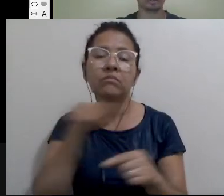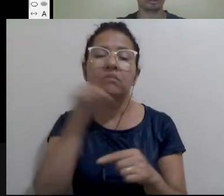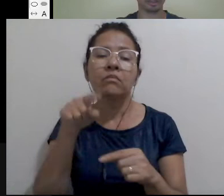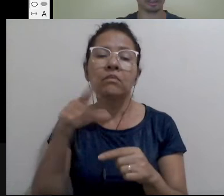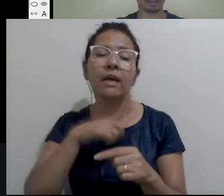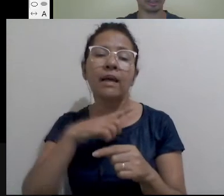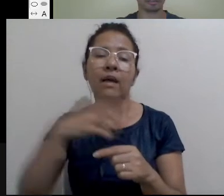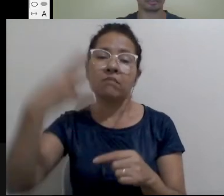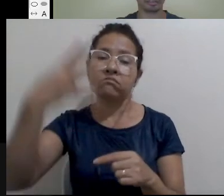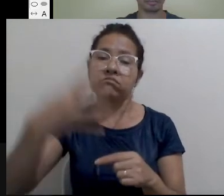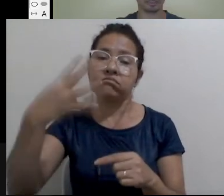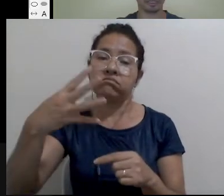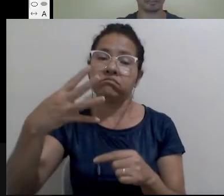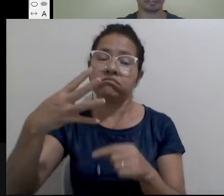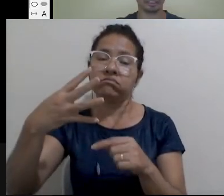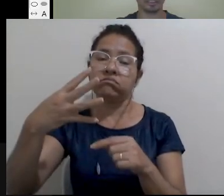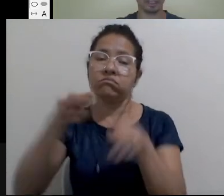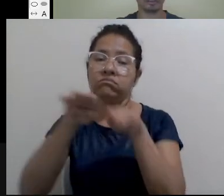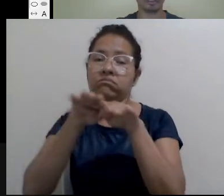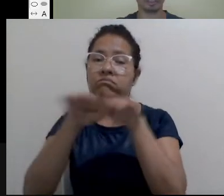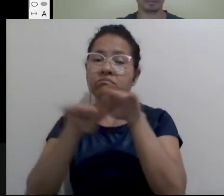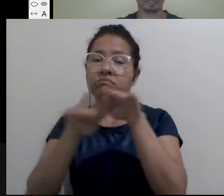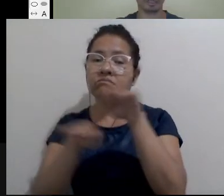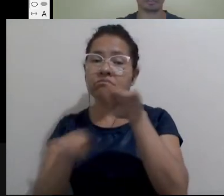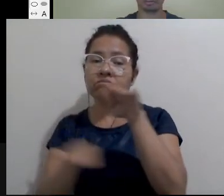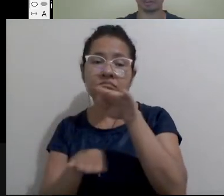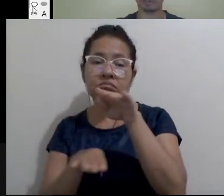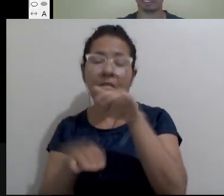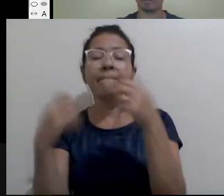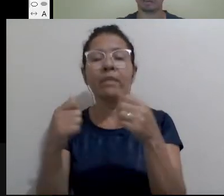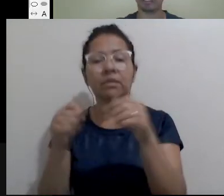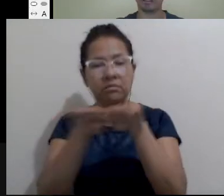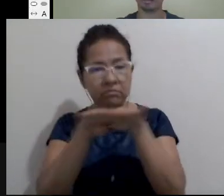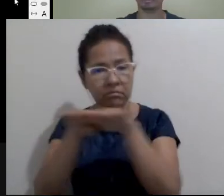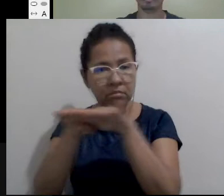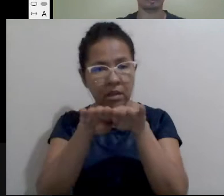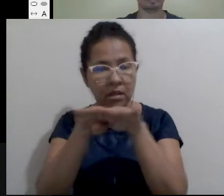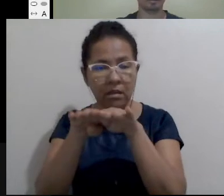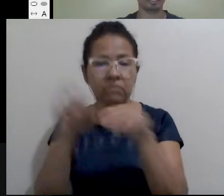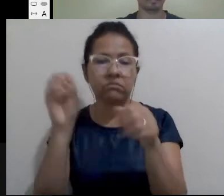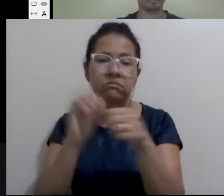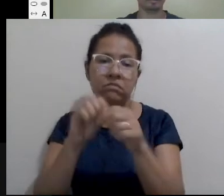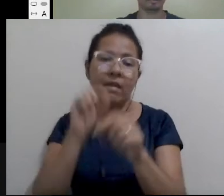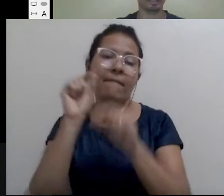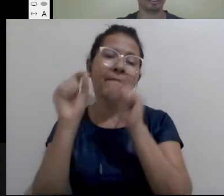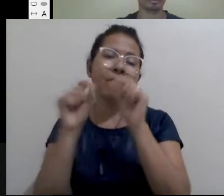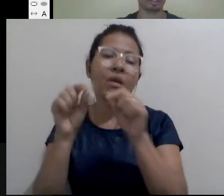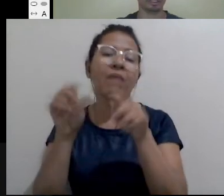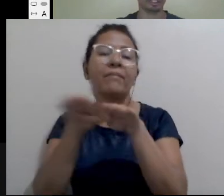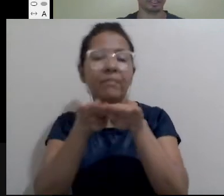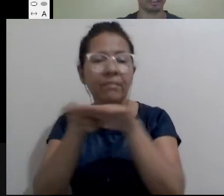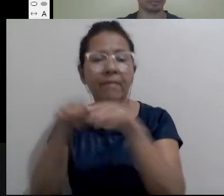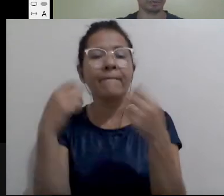4 elétrons desemparelhados, e eles devem estar emparelhados. Então, o que a gente faz? A gente faz um emparelhamento desses